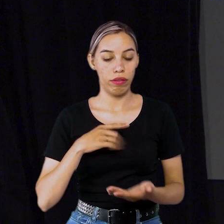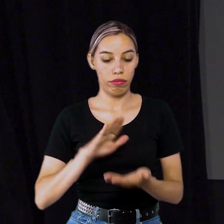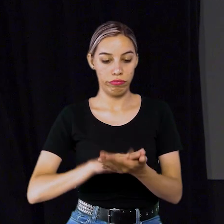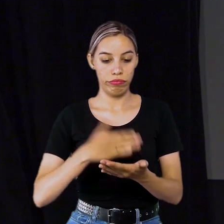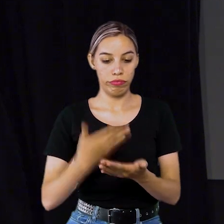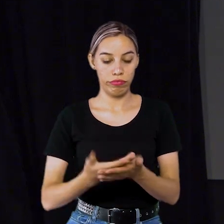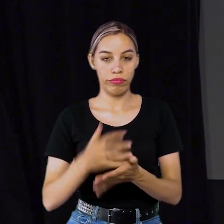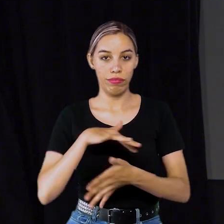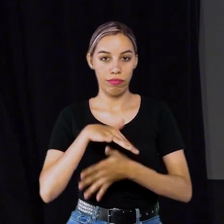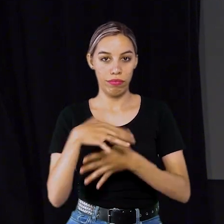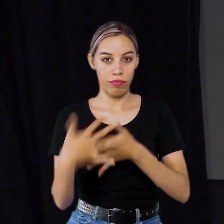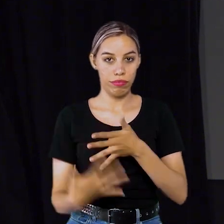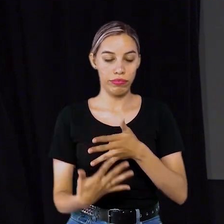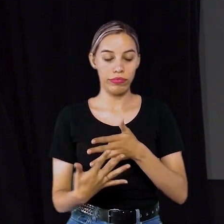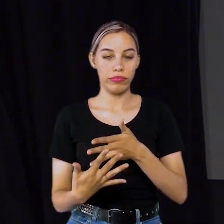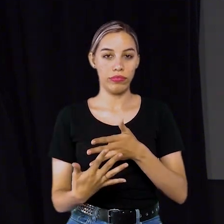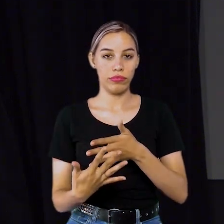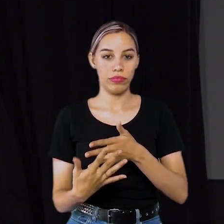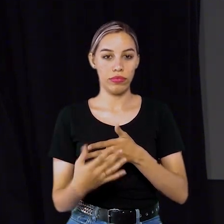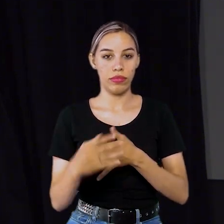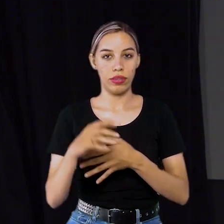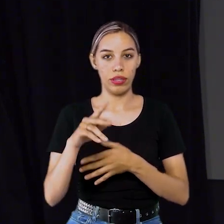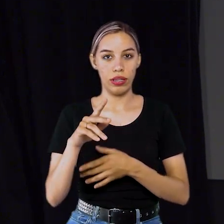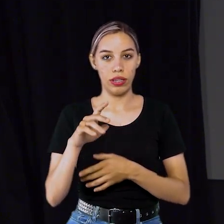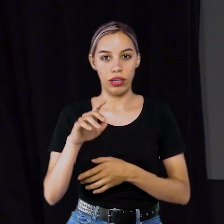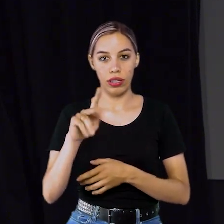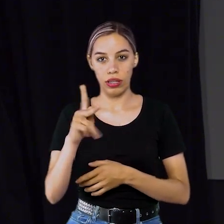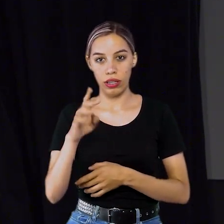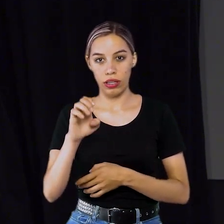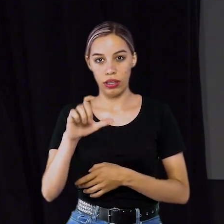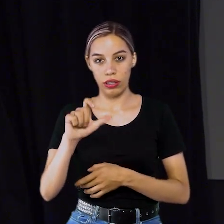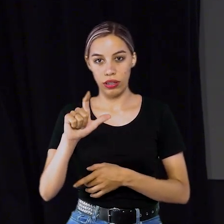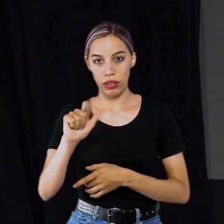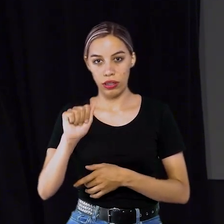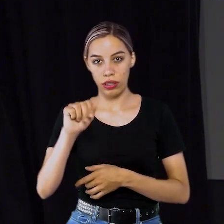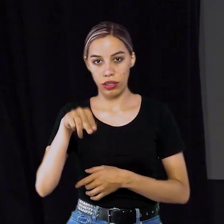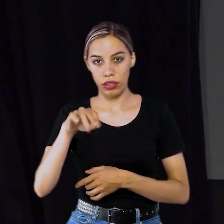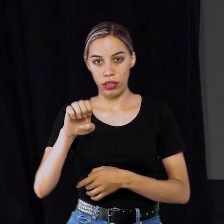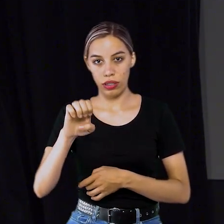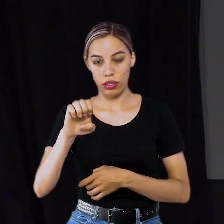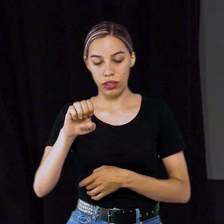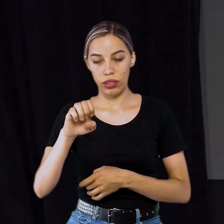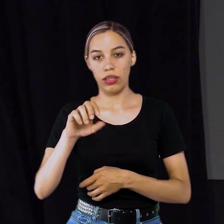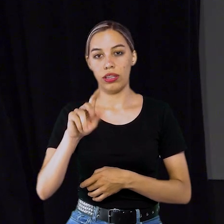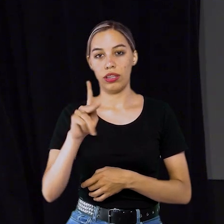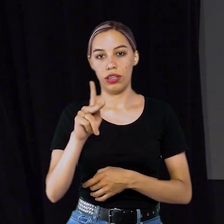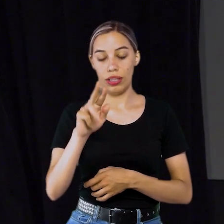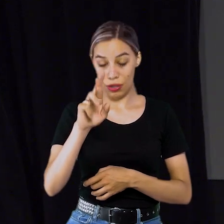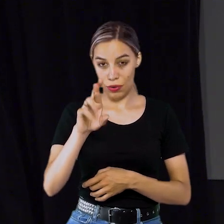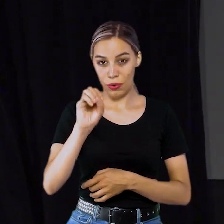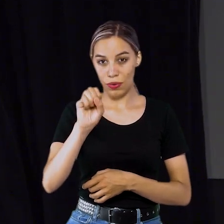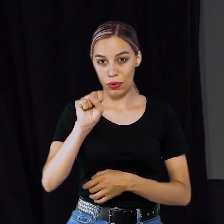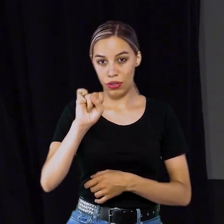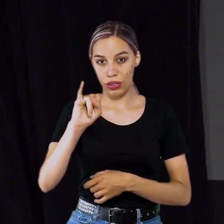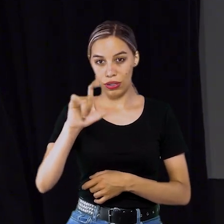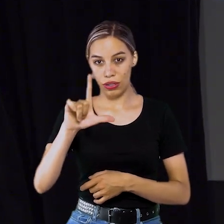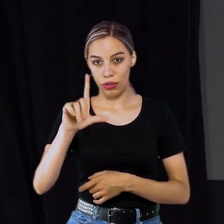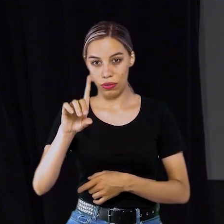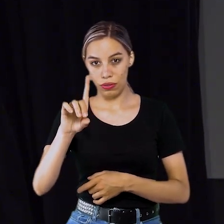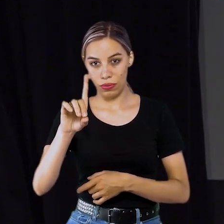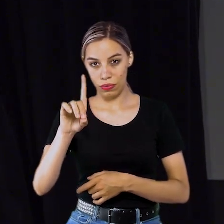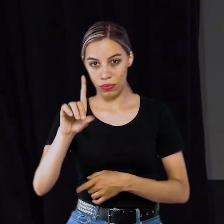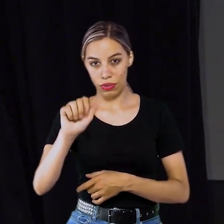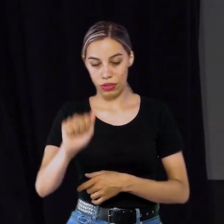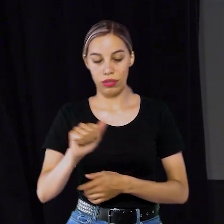com as intérpretes de Libras, Elaine Sampaio e Rosilda Santos. Então, agora, convidamos